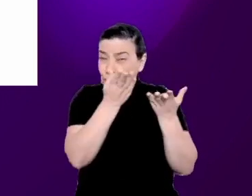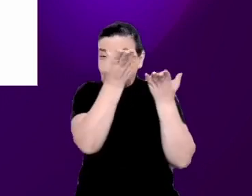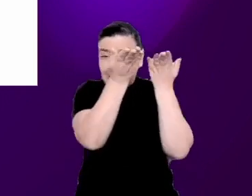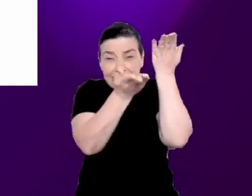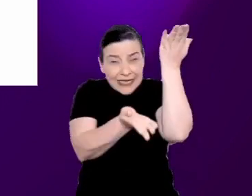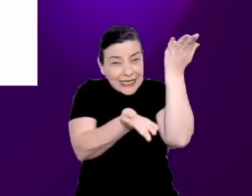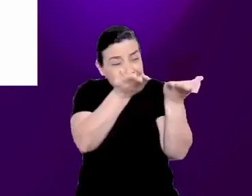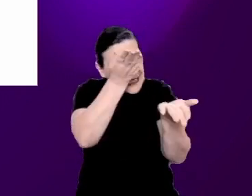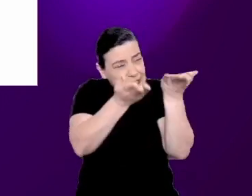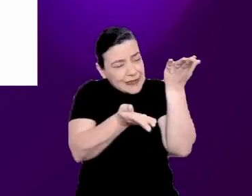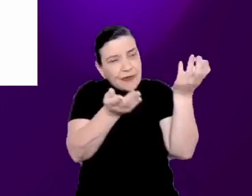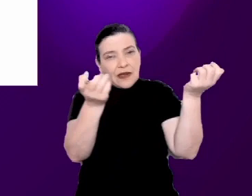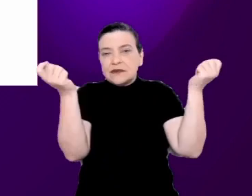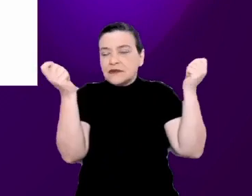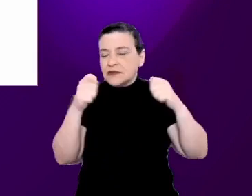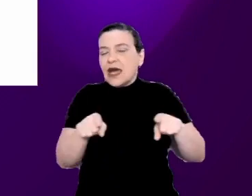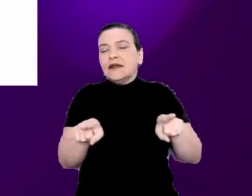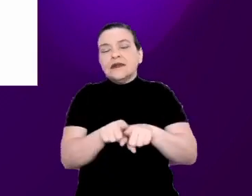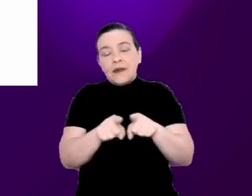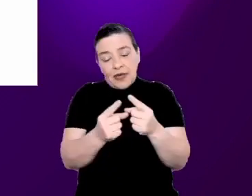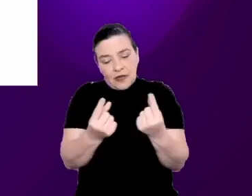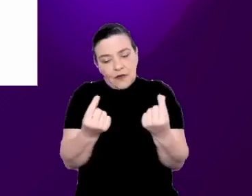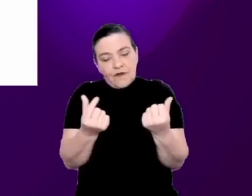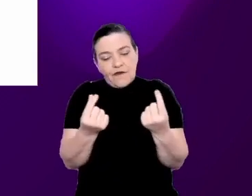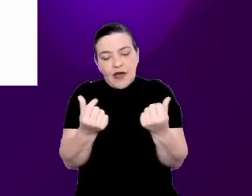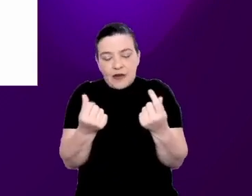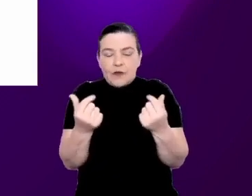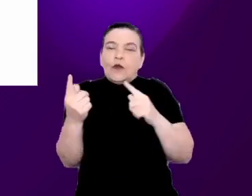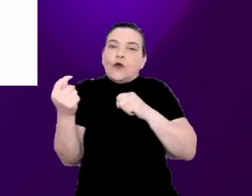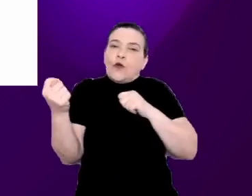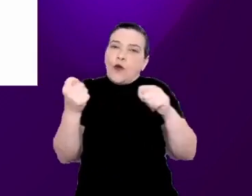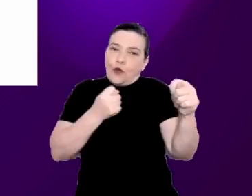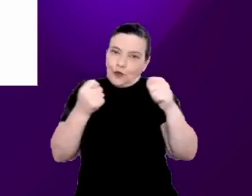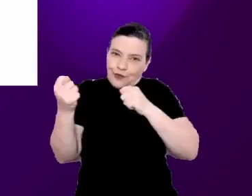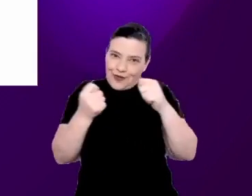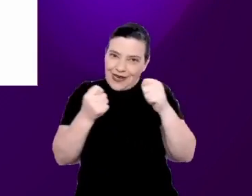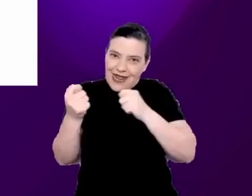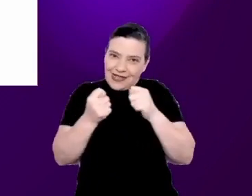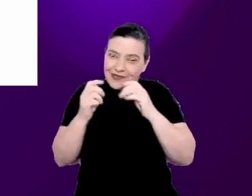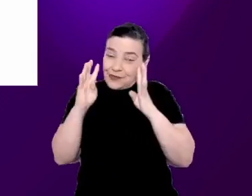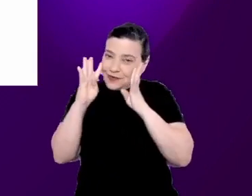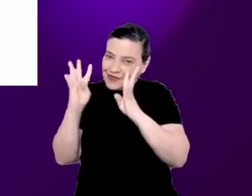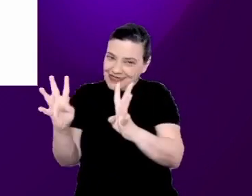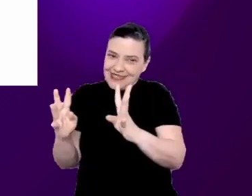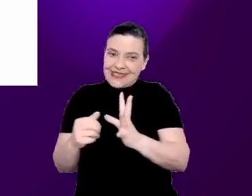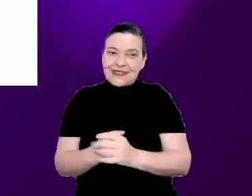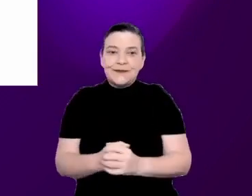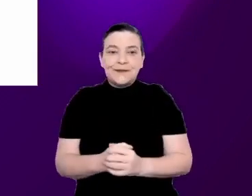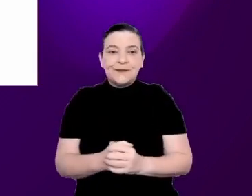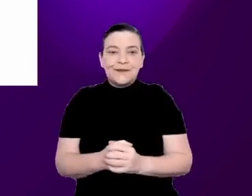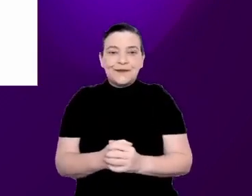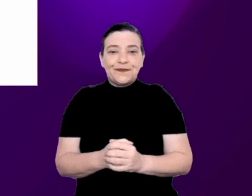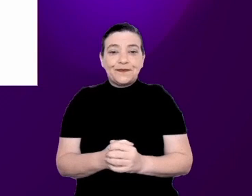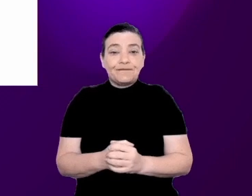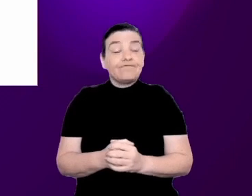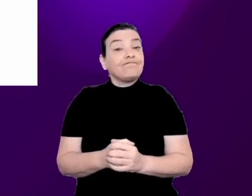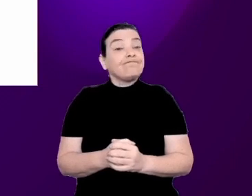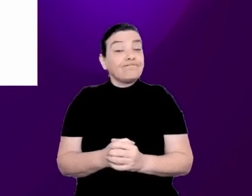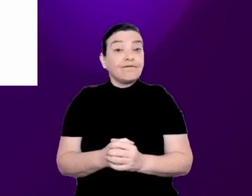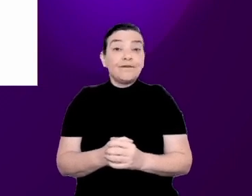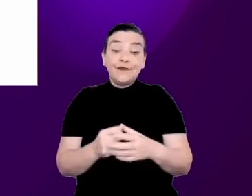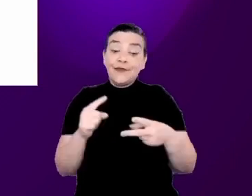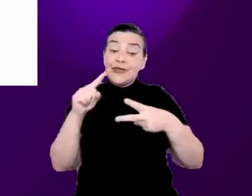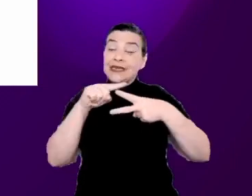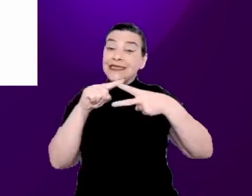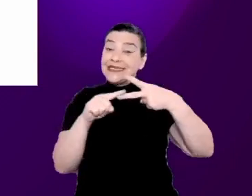aí um custo adequado para essa assistência. Bom, e quais são os